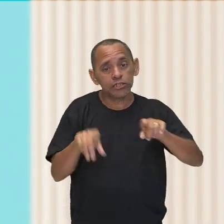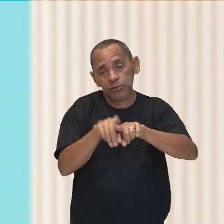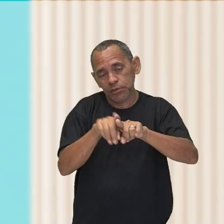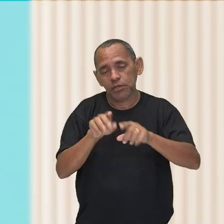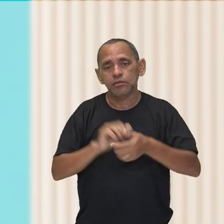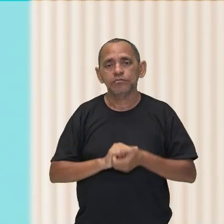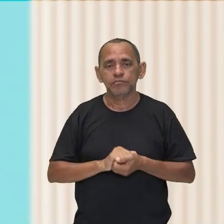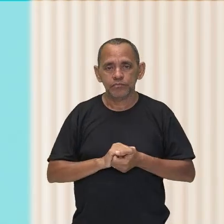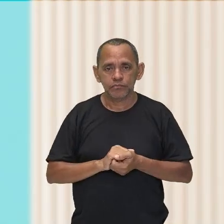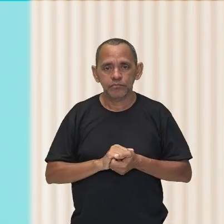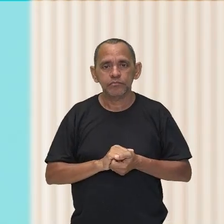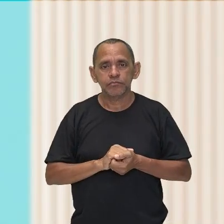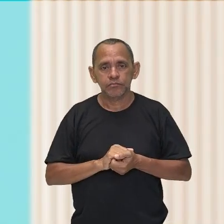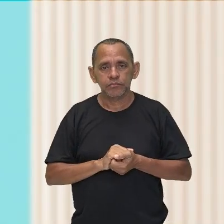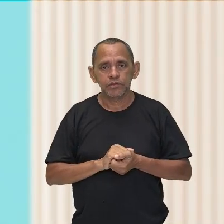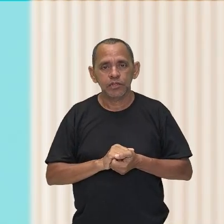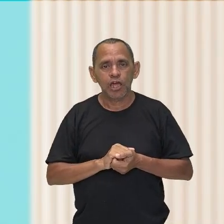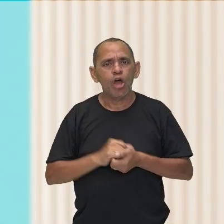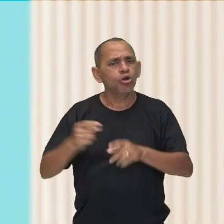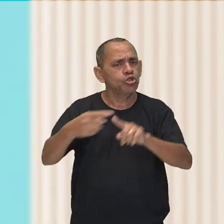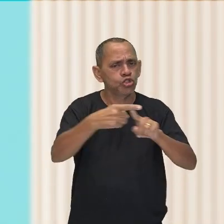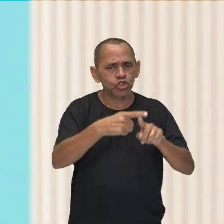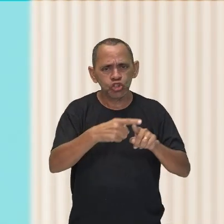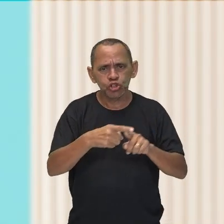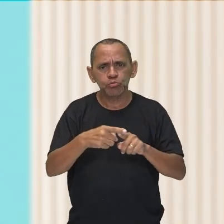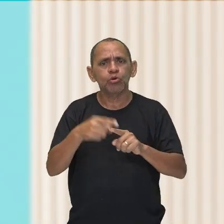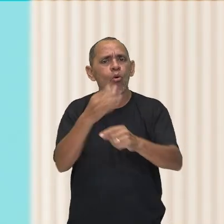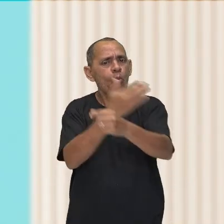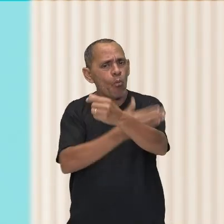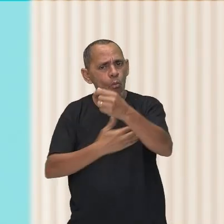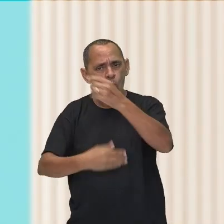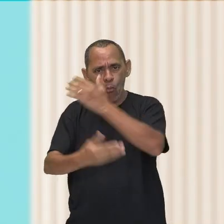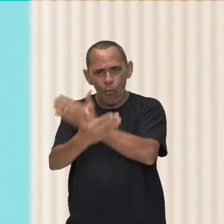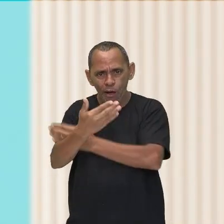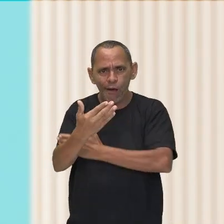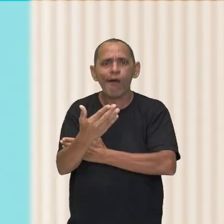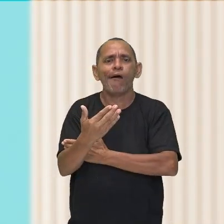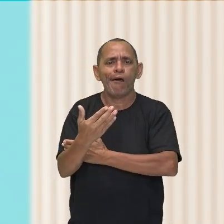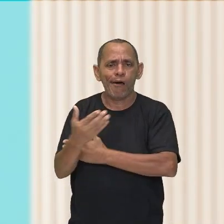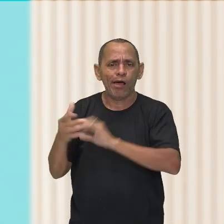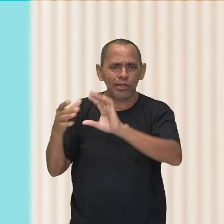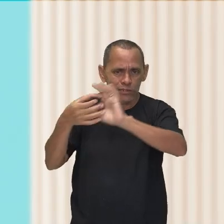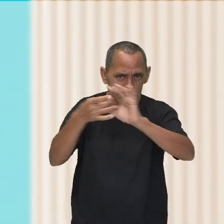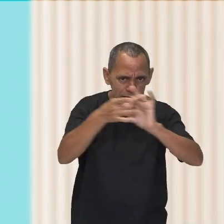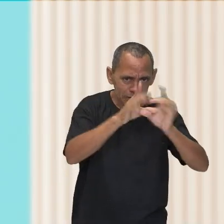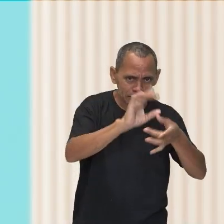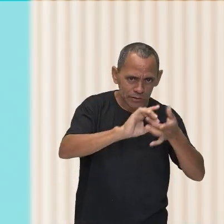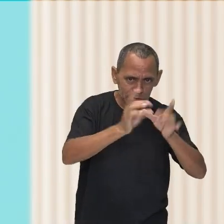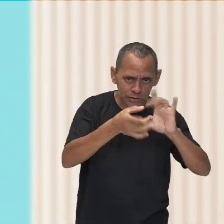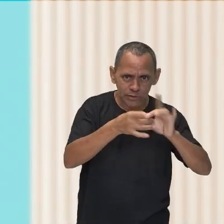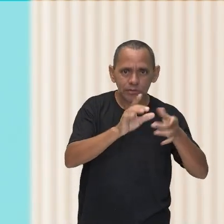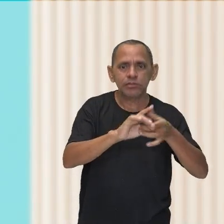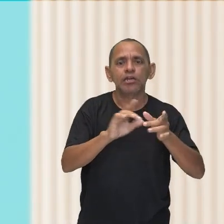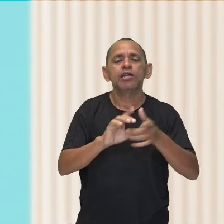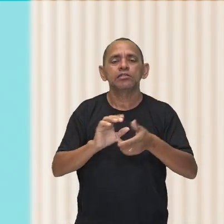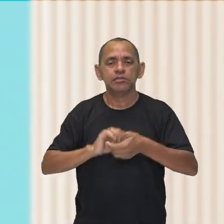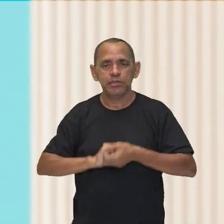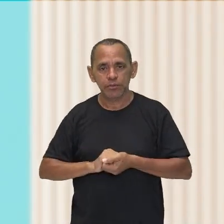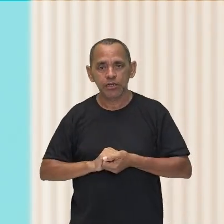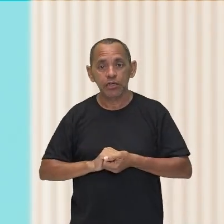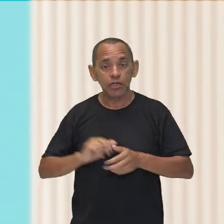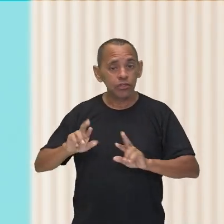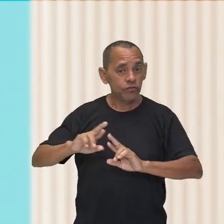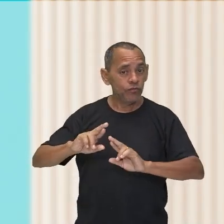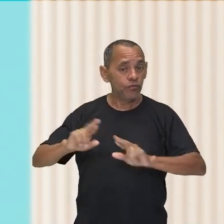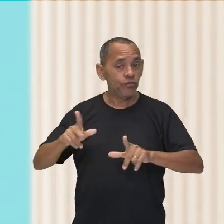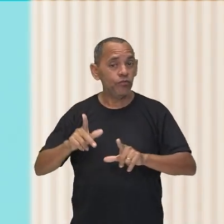daí, essa é uma modalidade paralímpica. A mesma coisa o futebol de 5. Não confundam, o futebol